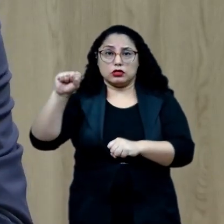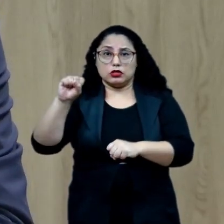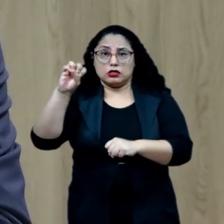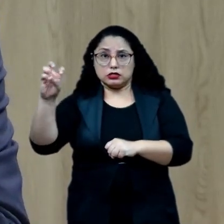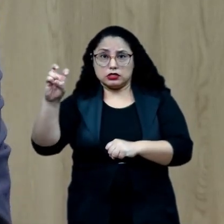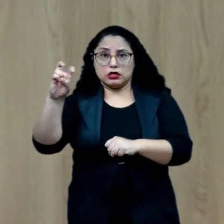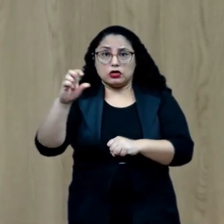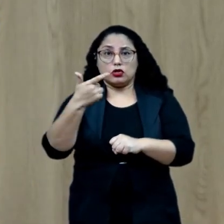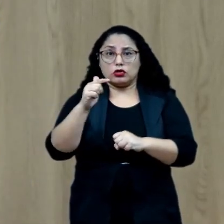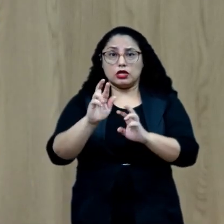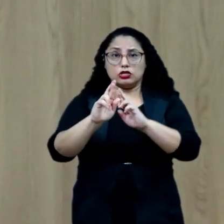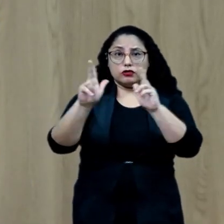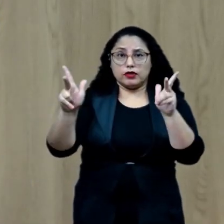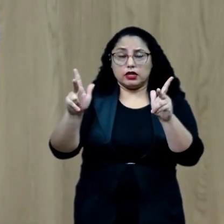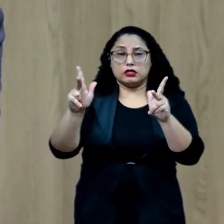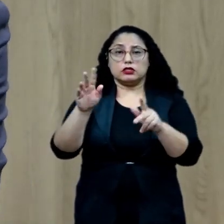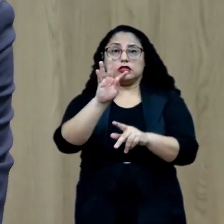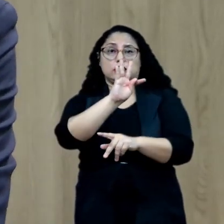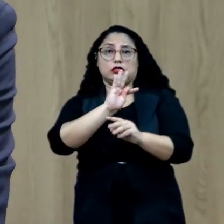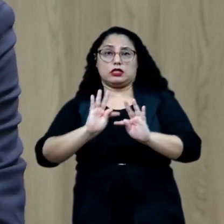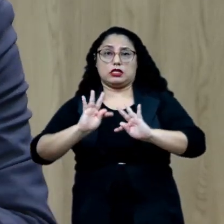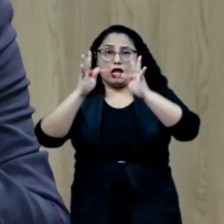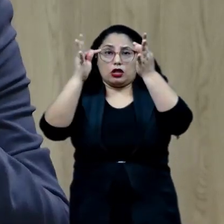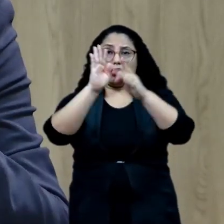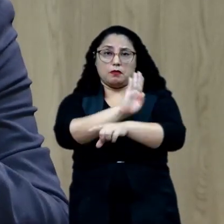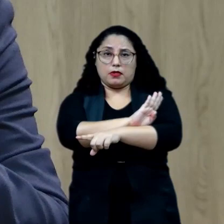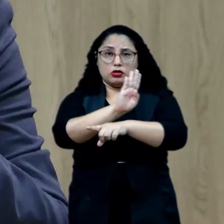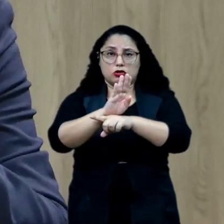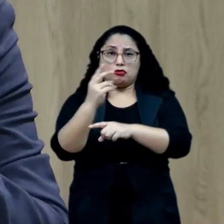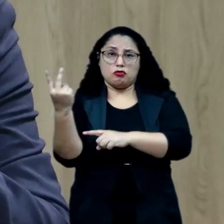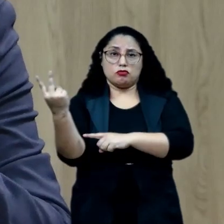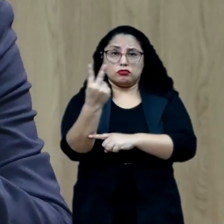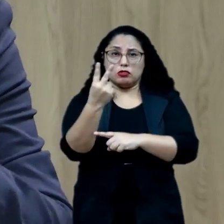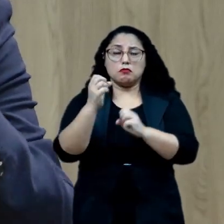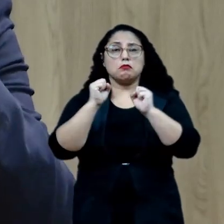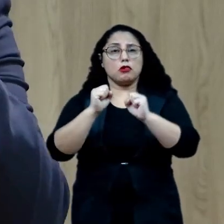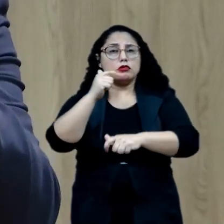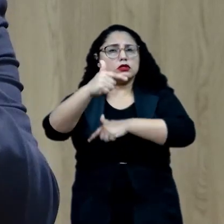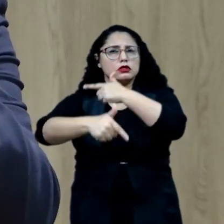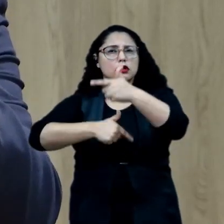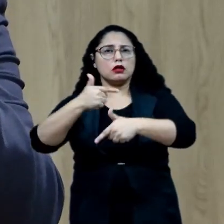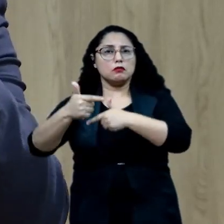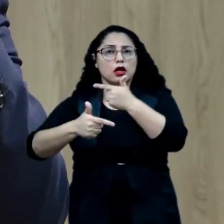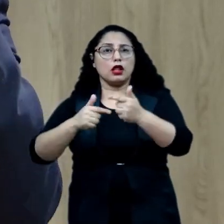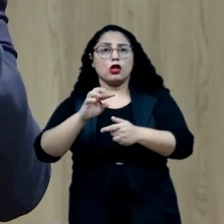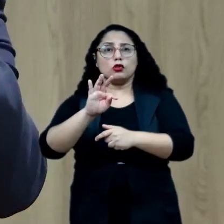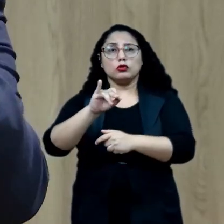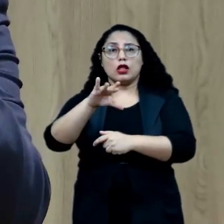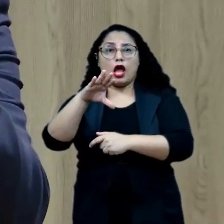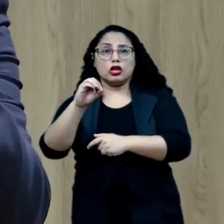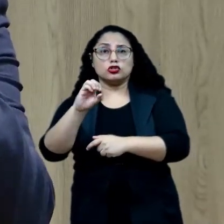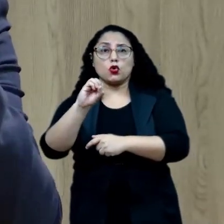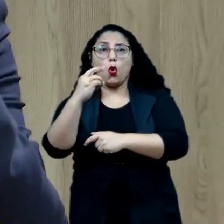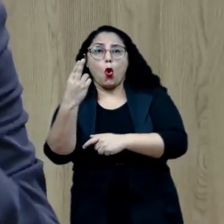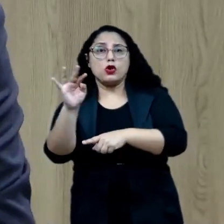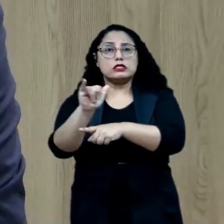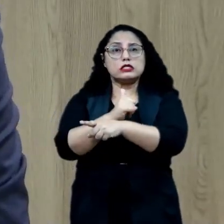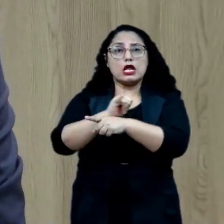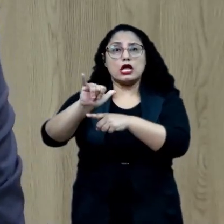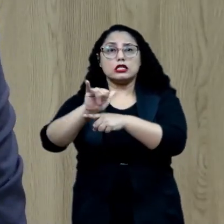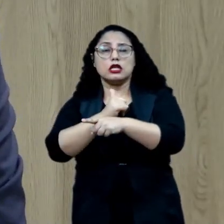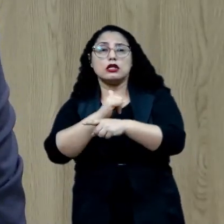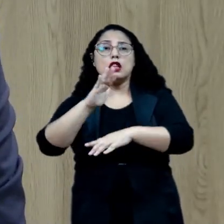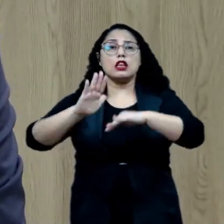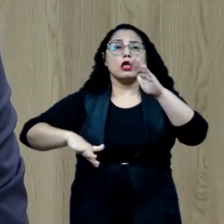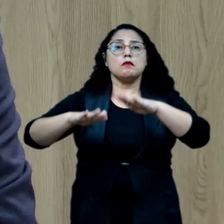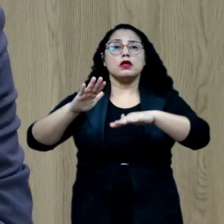entre tecnólogo e bacharelado. Perfeito. Então, ambos podem atuar no tático ou no estratégico, a depender das